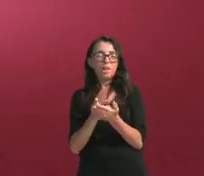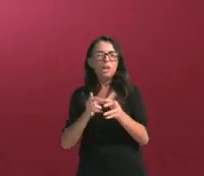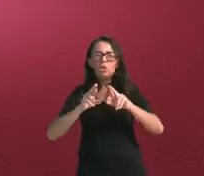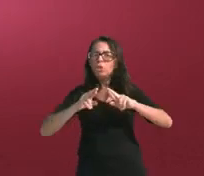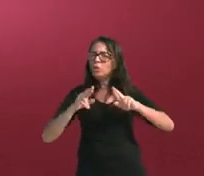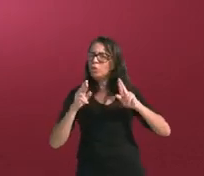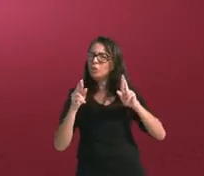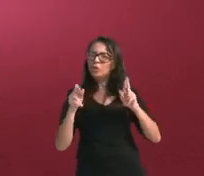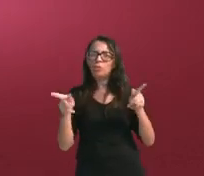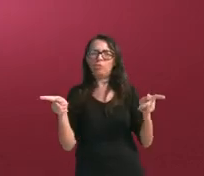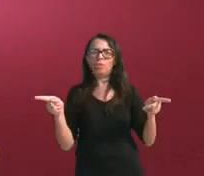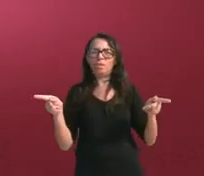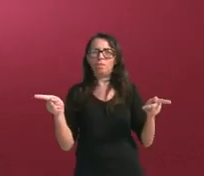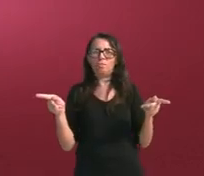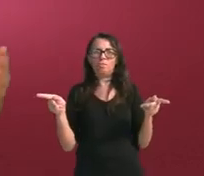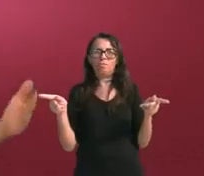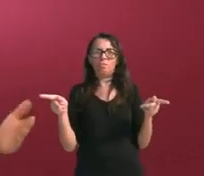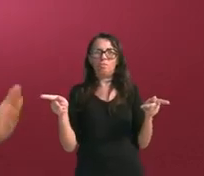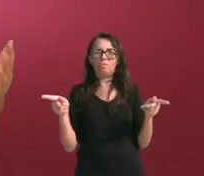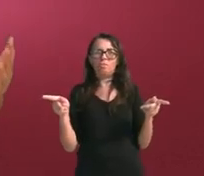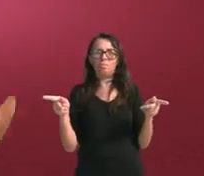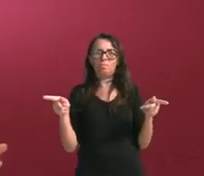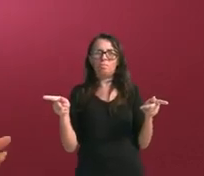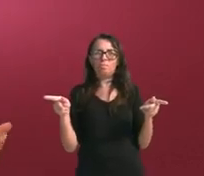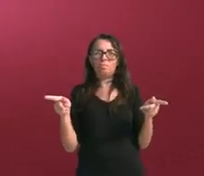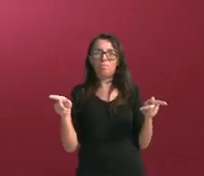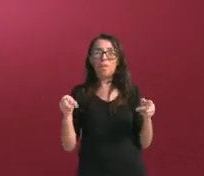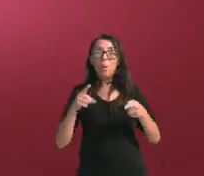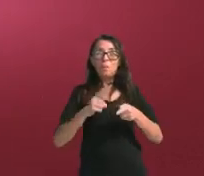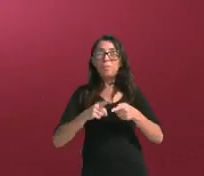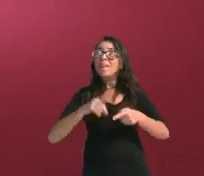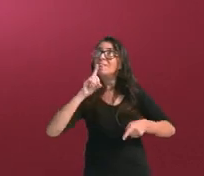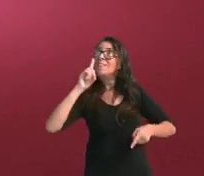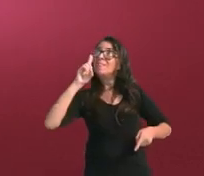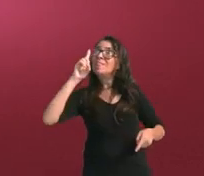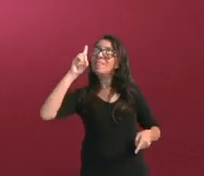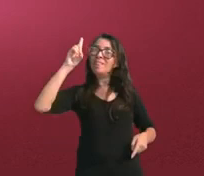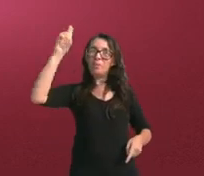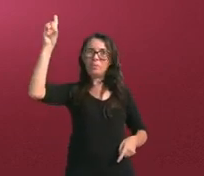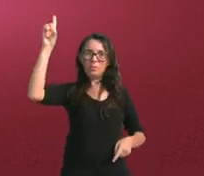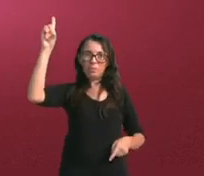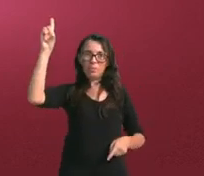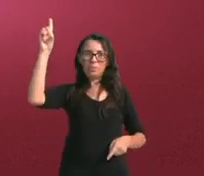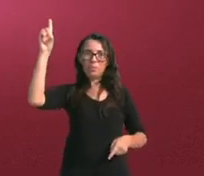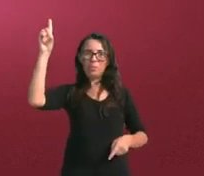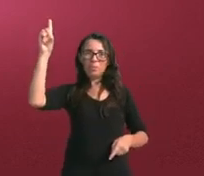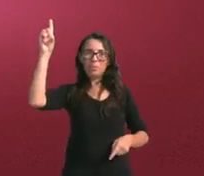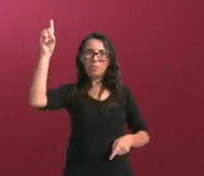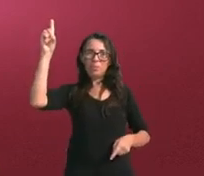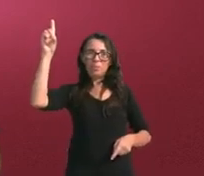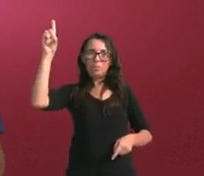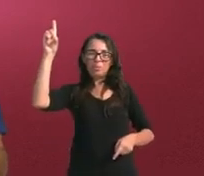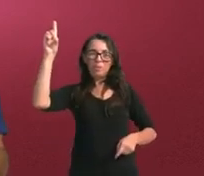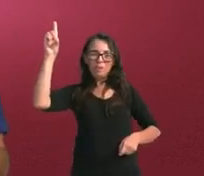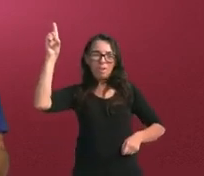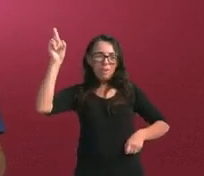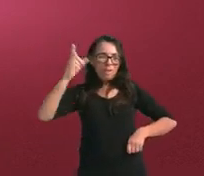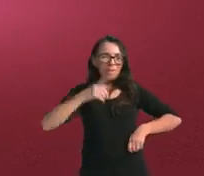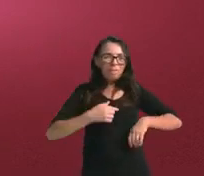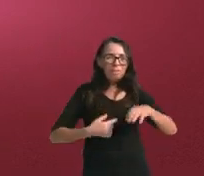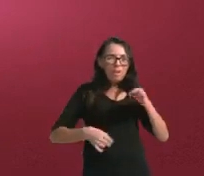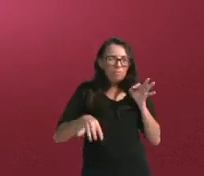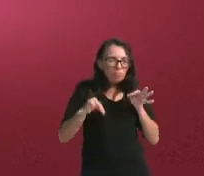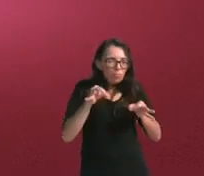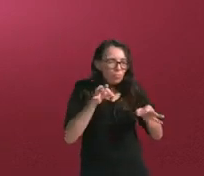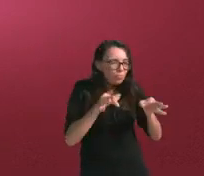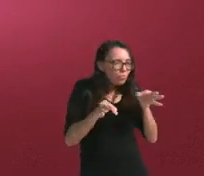quê? Porque Deus faz maravilhas, né? Age de uma maneira totalmente diferente